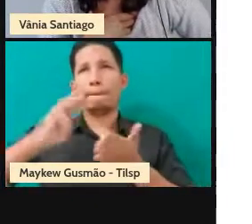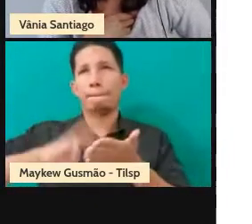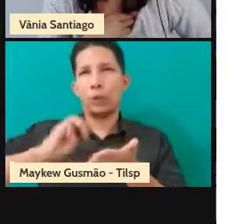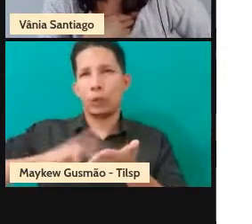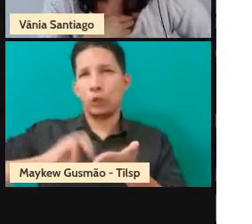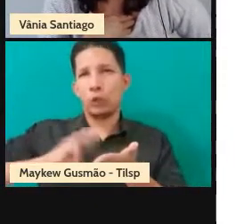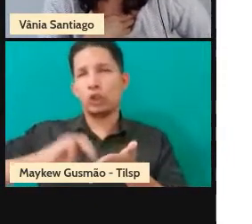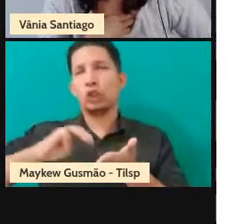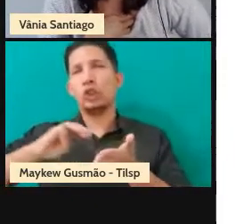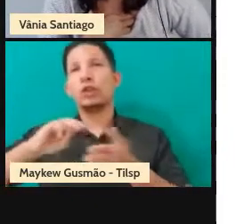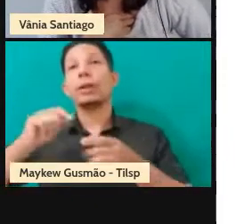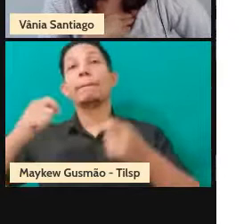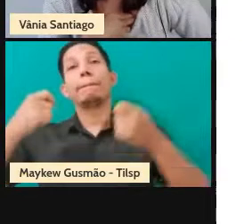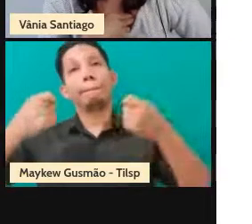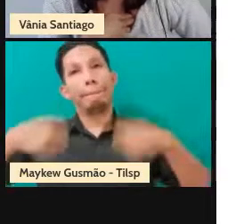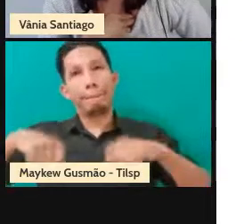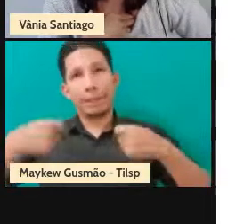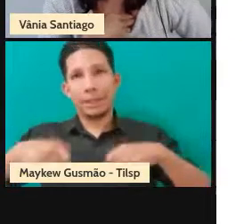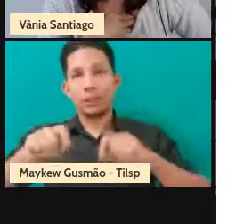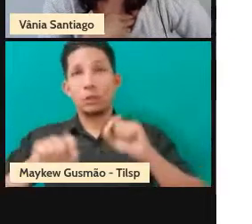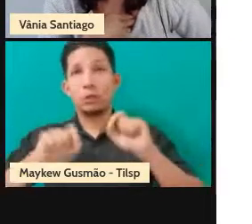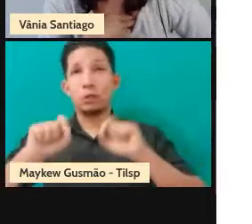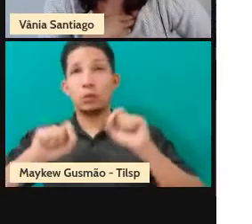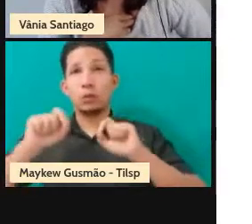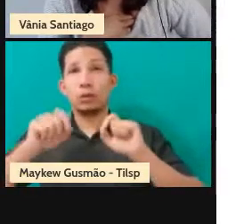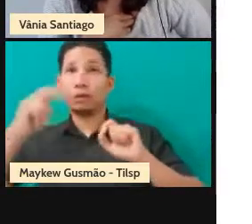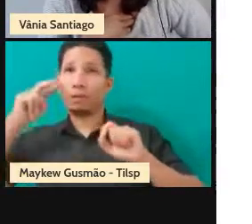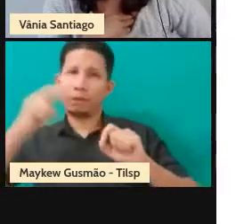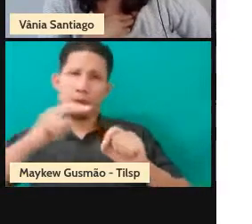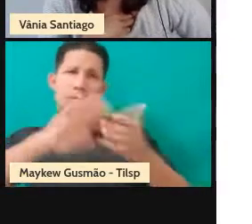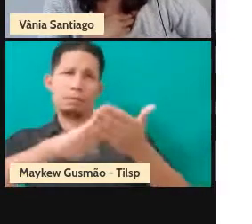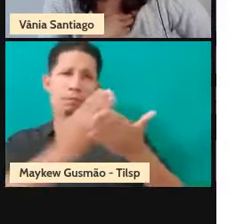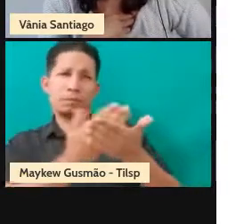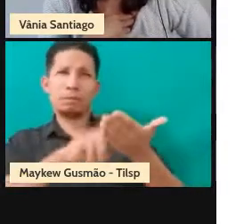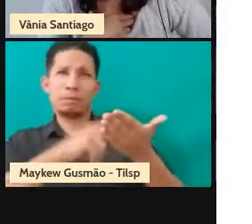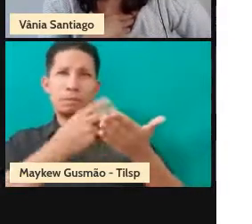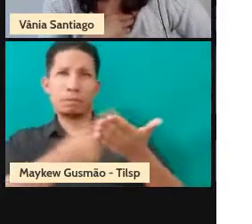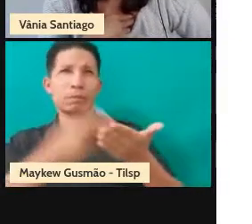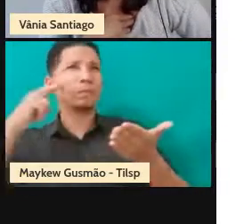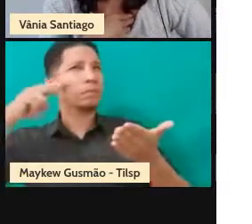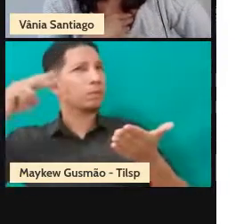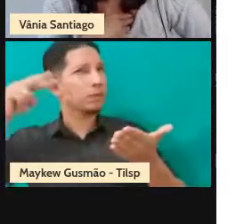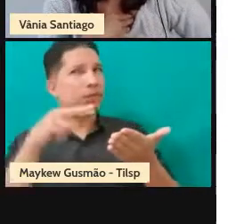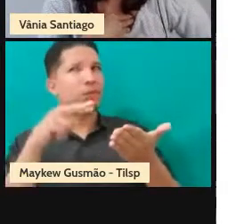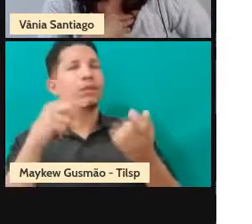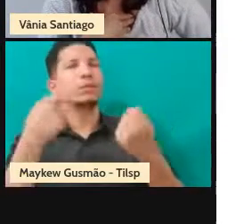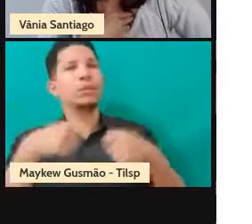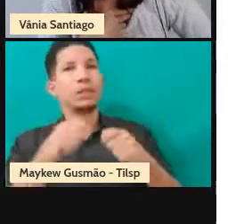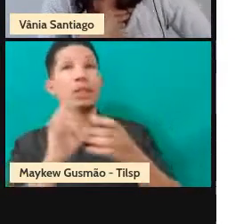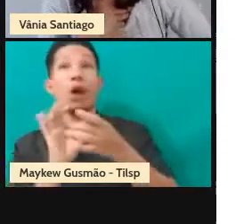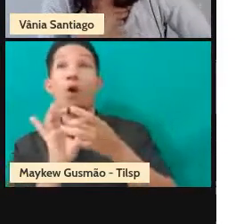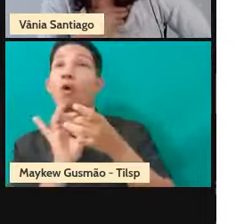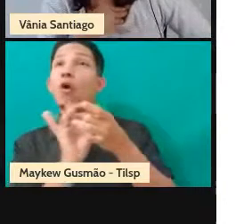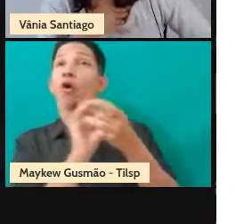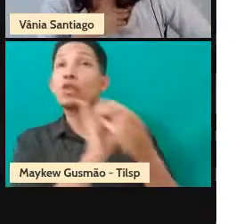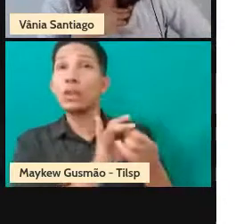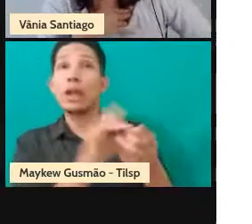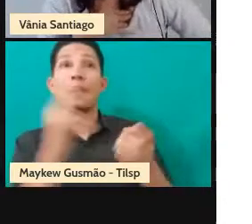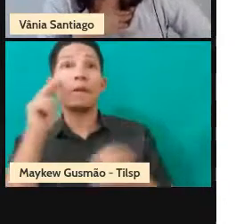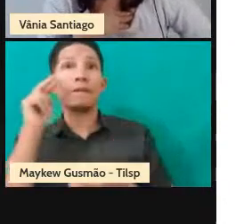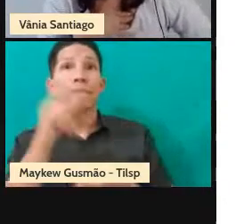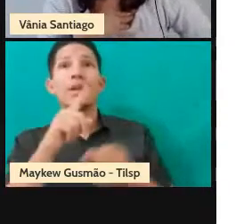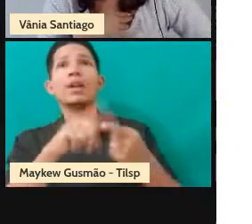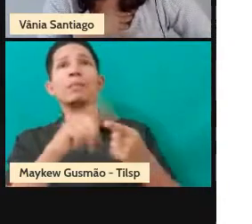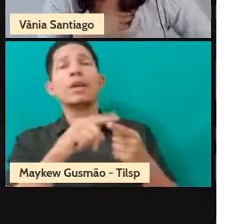a necessidade de olhar para a tradução e interpretação e olhar para o contexto e o conteúdo